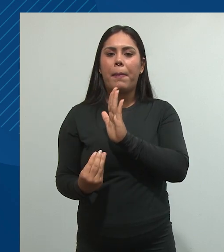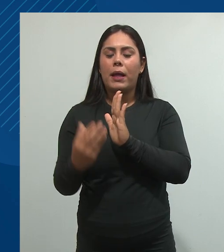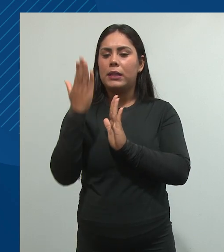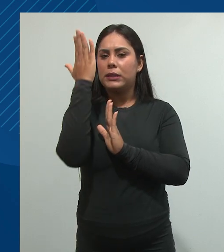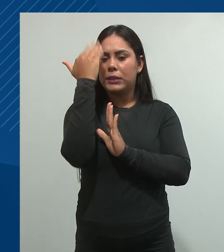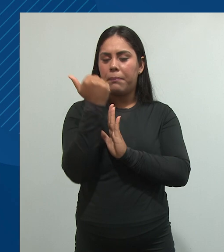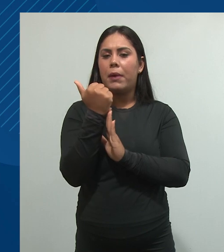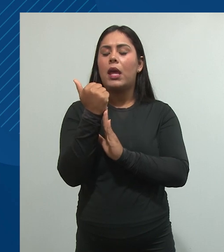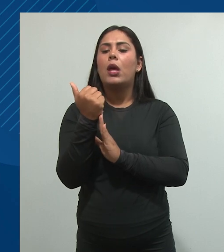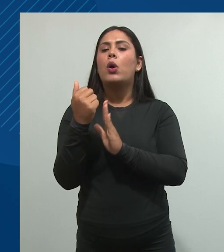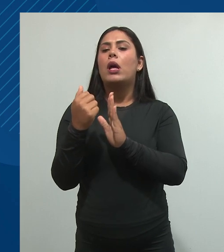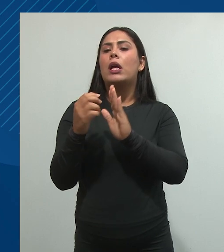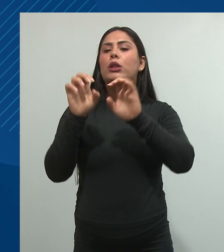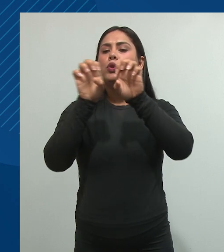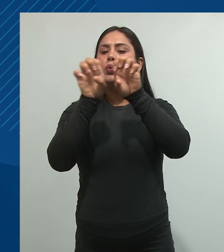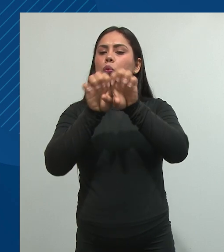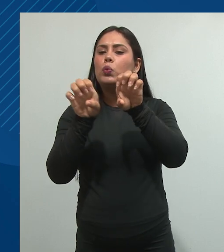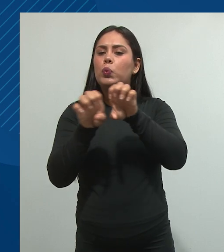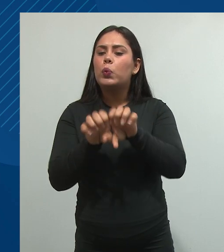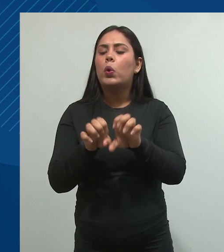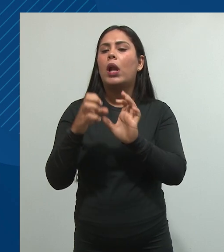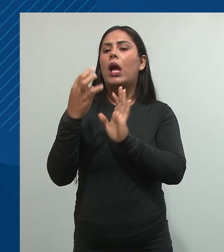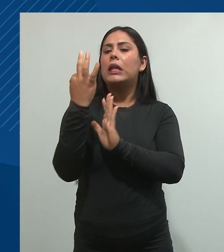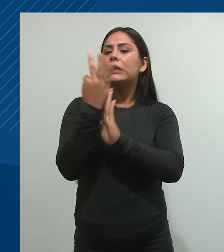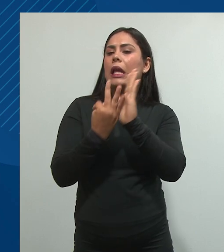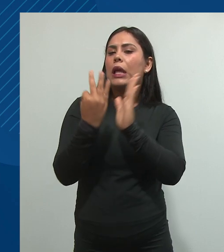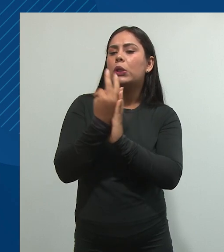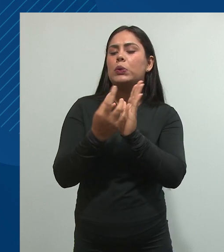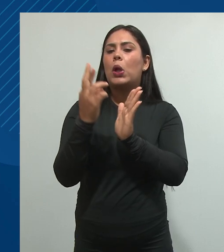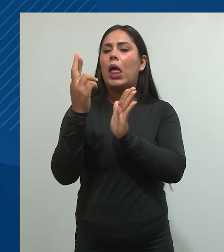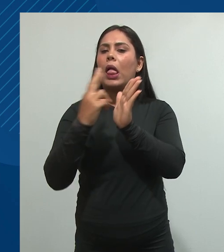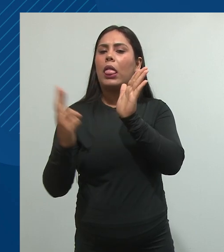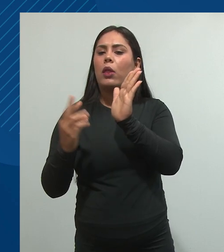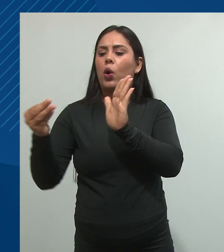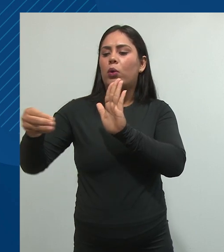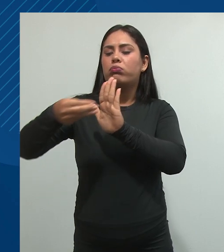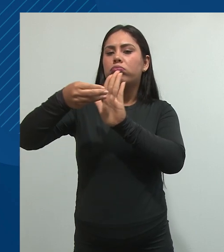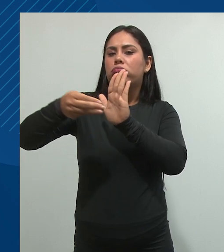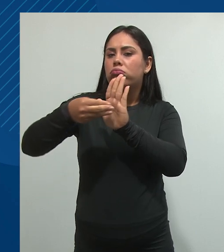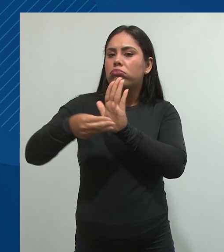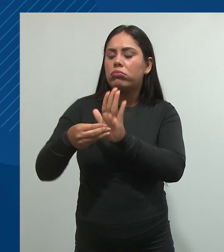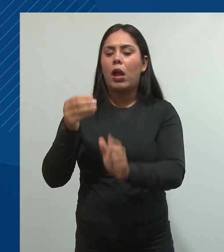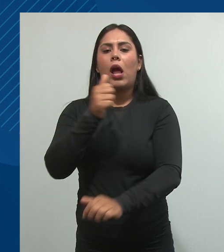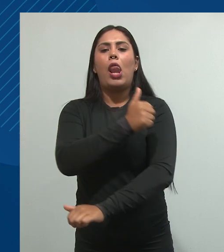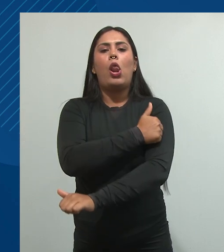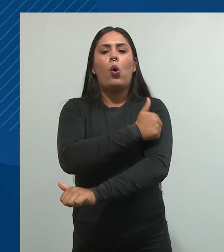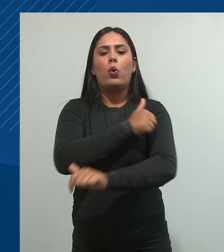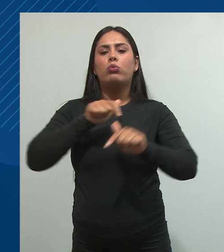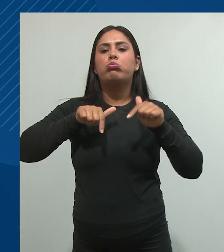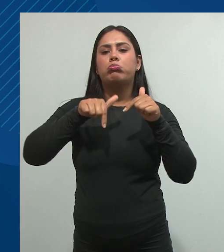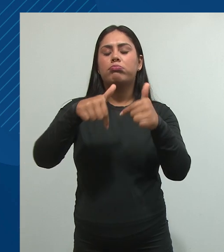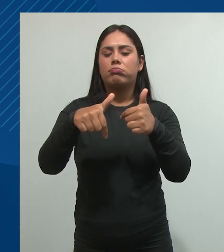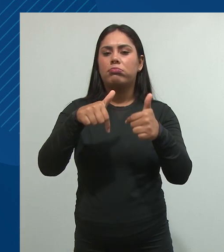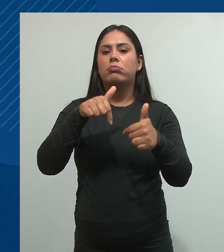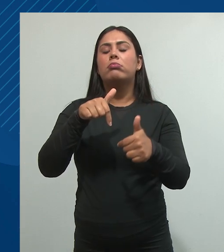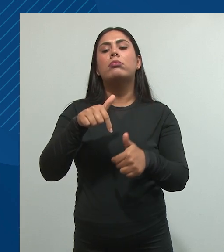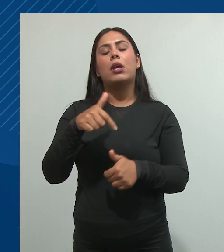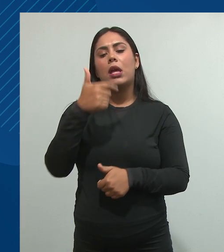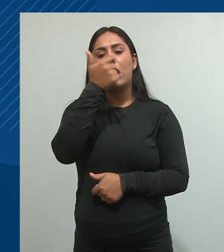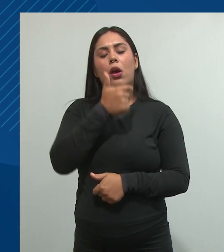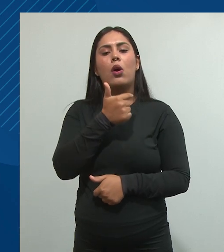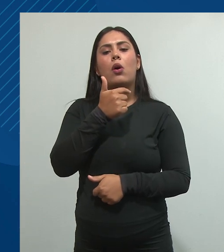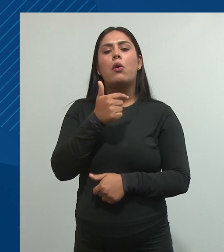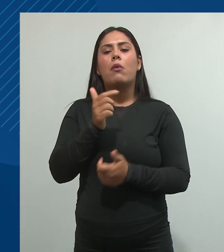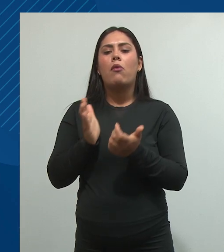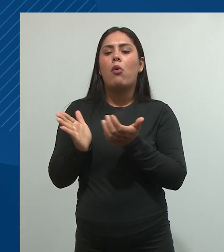configuração textual, é a estruturação textual desse relatório de pesquisa, né, que os alunos irão realizar, que eu faço